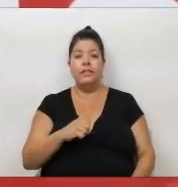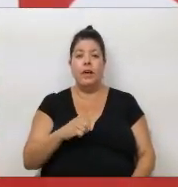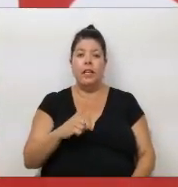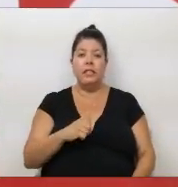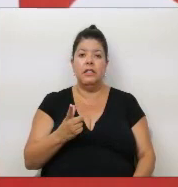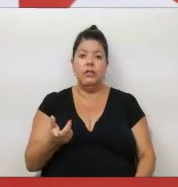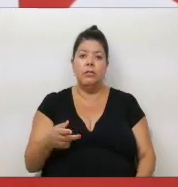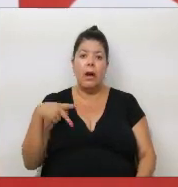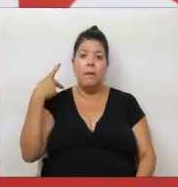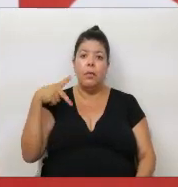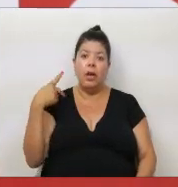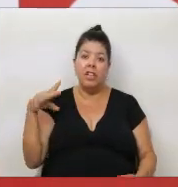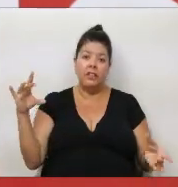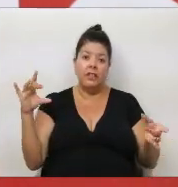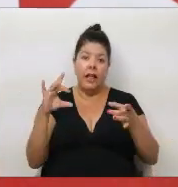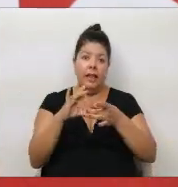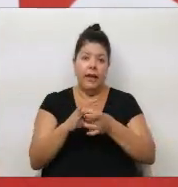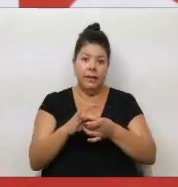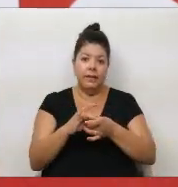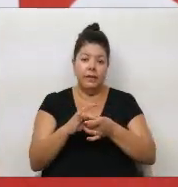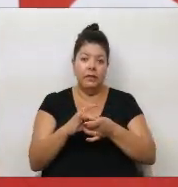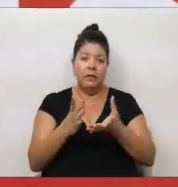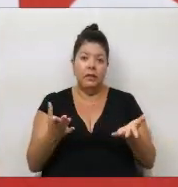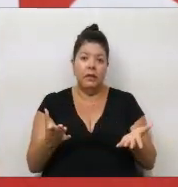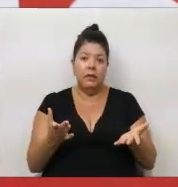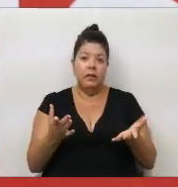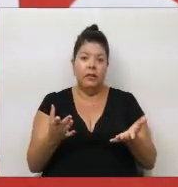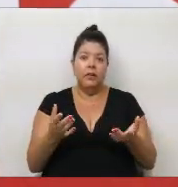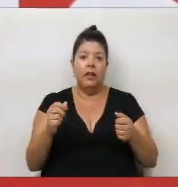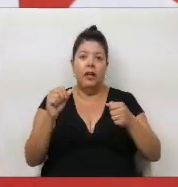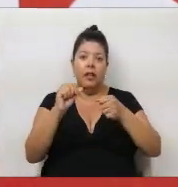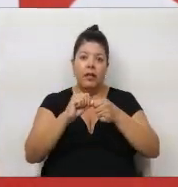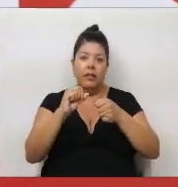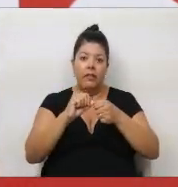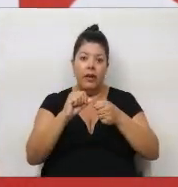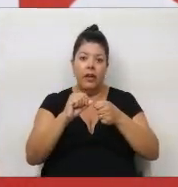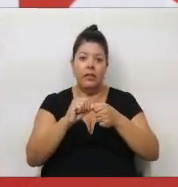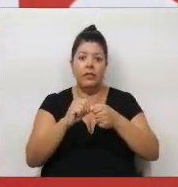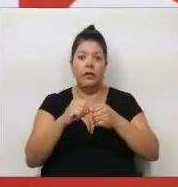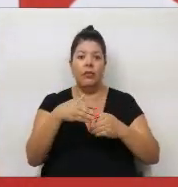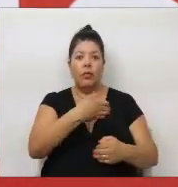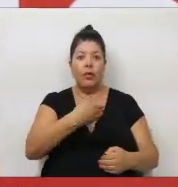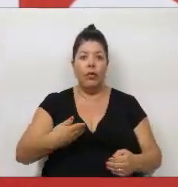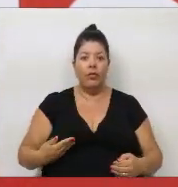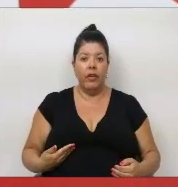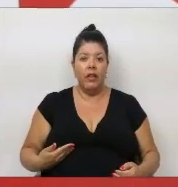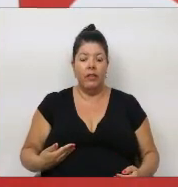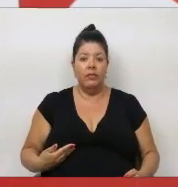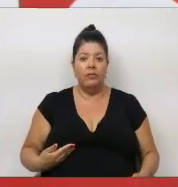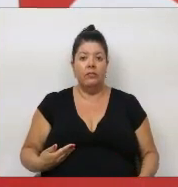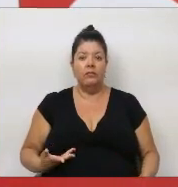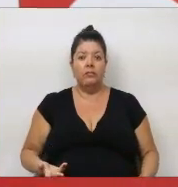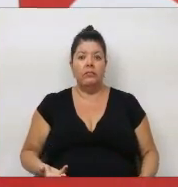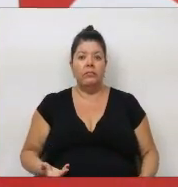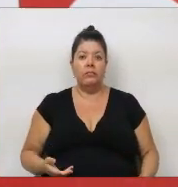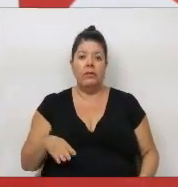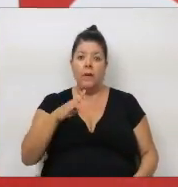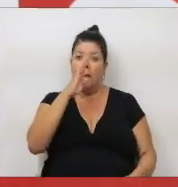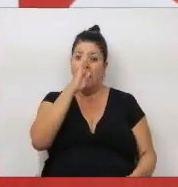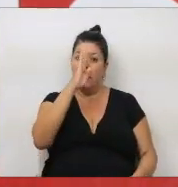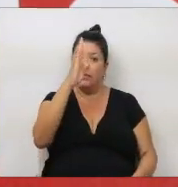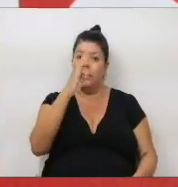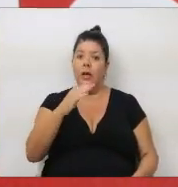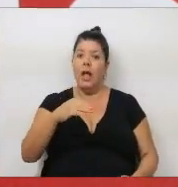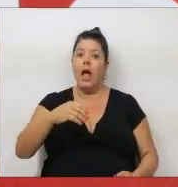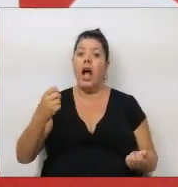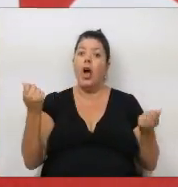uma política de alianças, de qualquer feita, a composição do governo, nós vamos priorizar